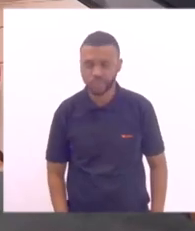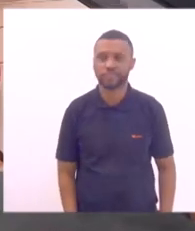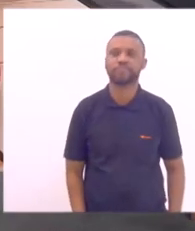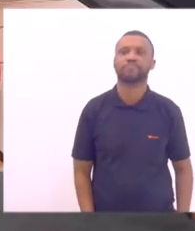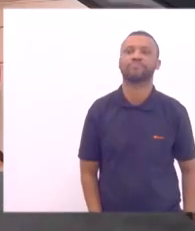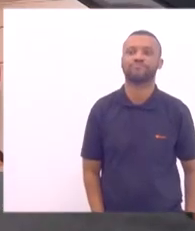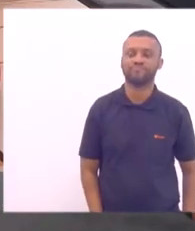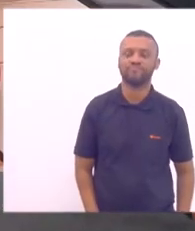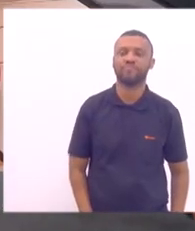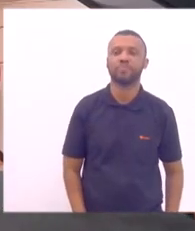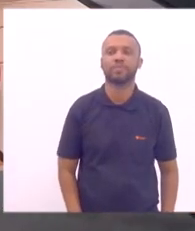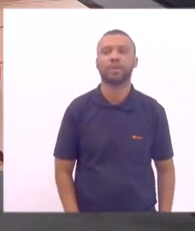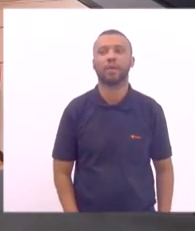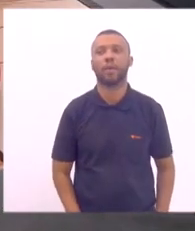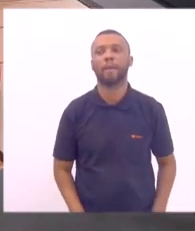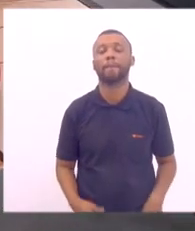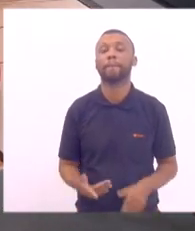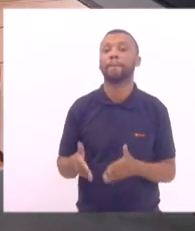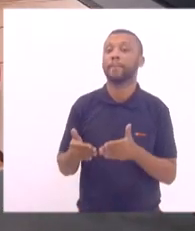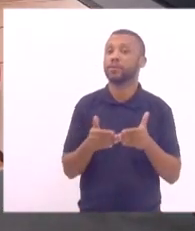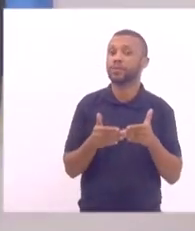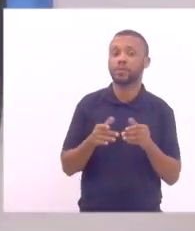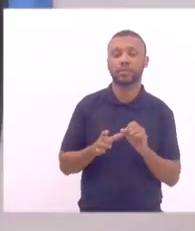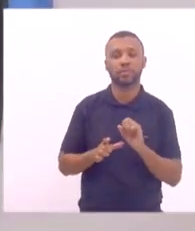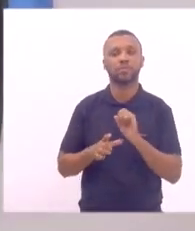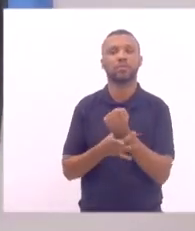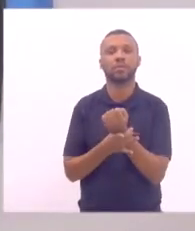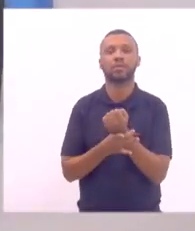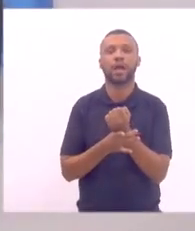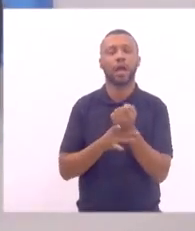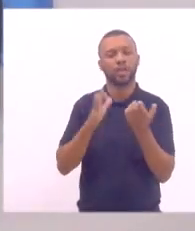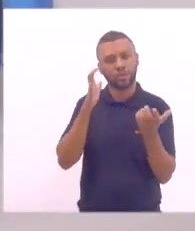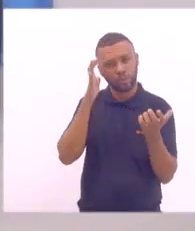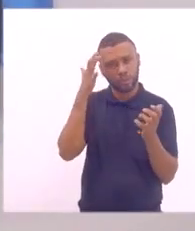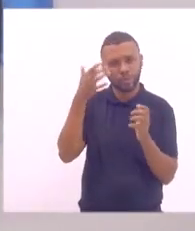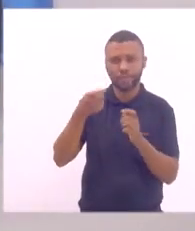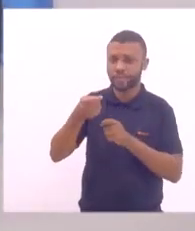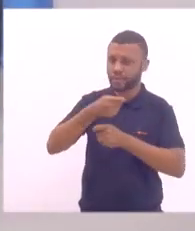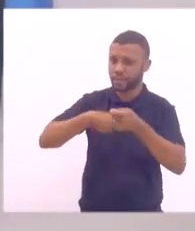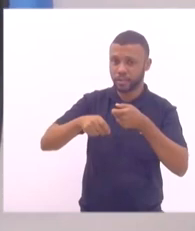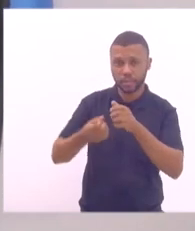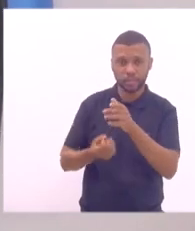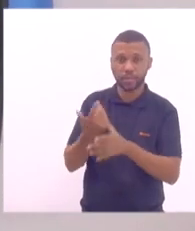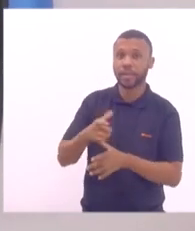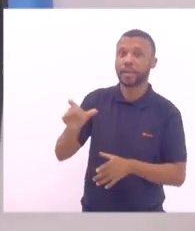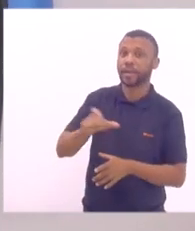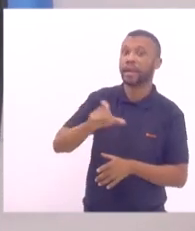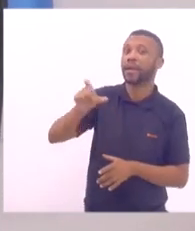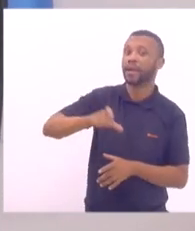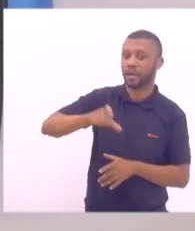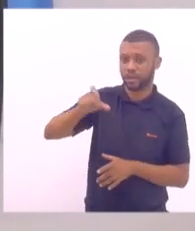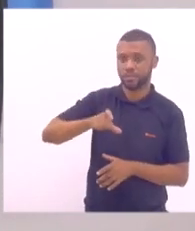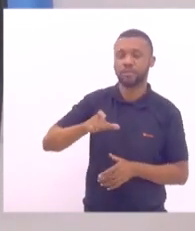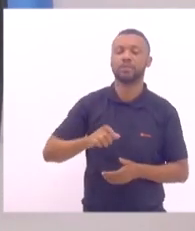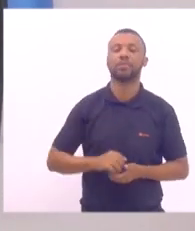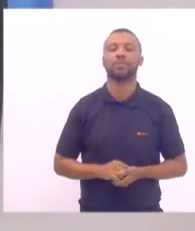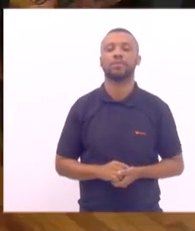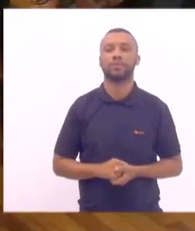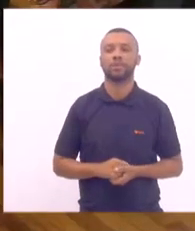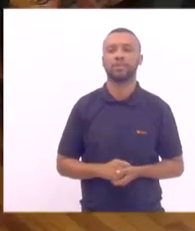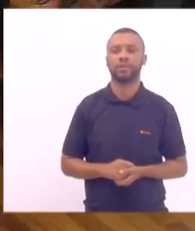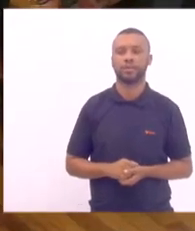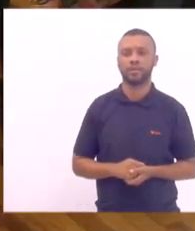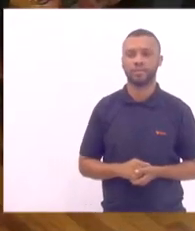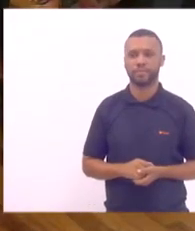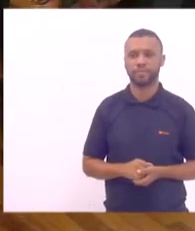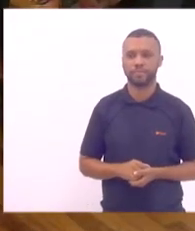Dispõe, Lucinho dos Paulos, medida de segurança a ser adotada por instituições financeiras que emite cartão de crédito. Deixa as entidades financeiras